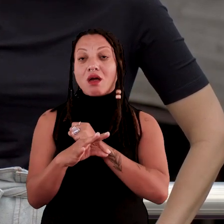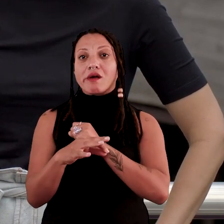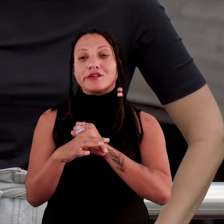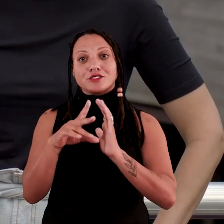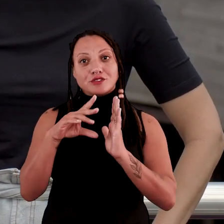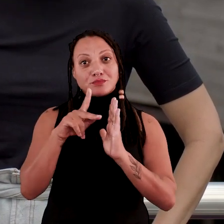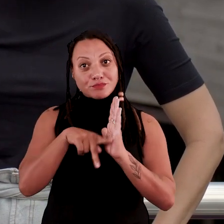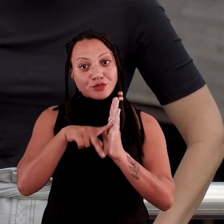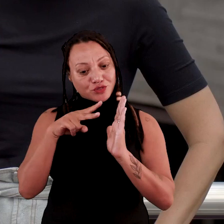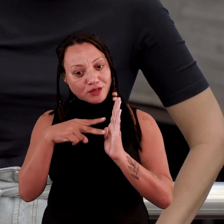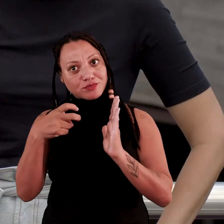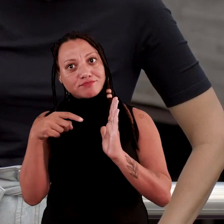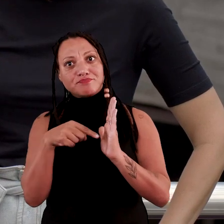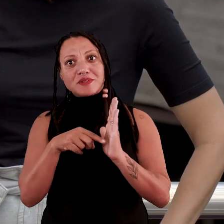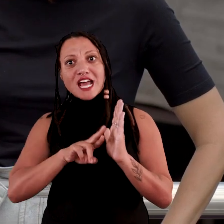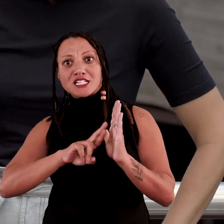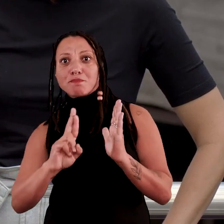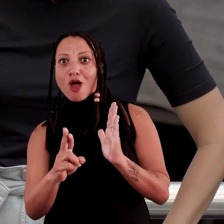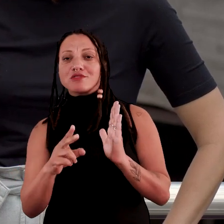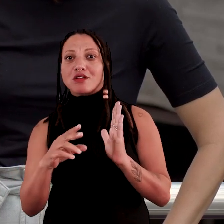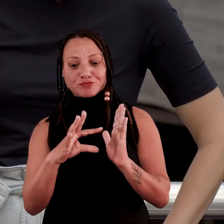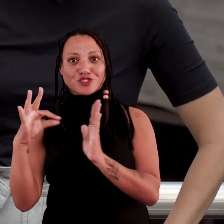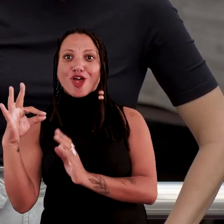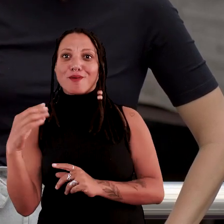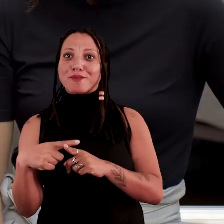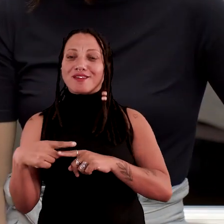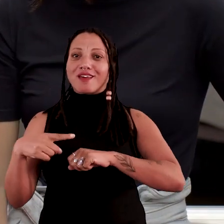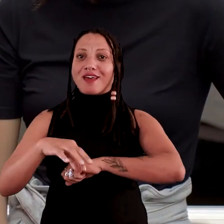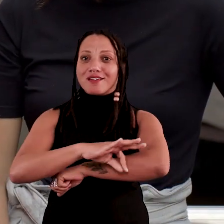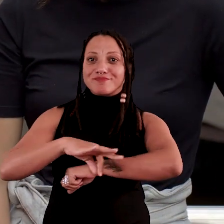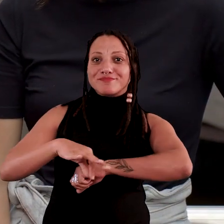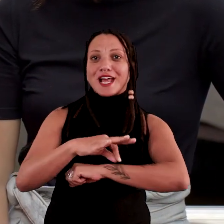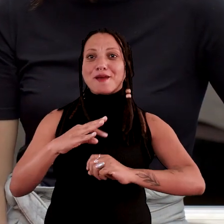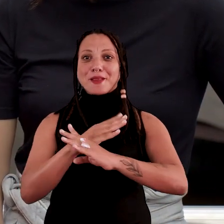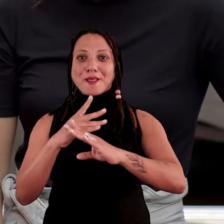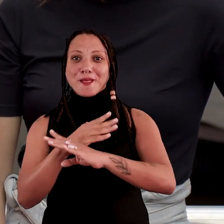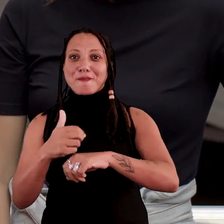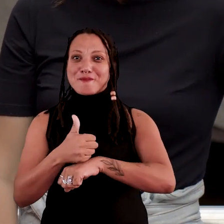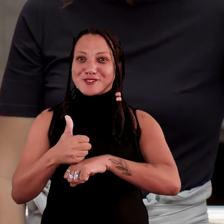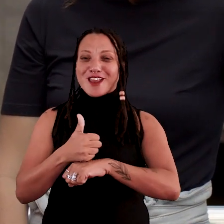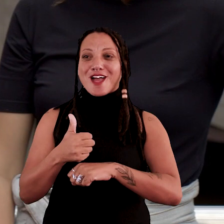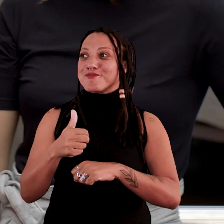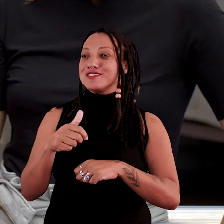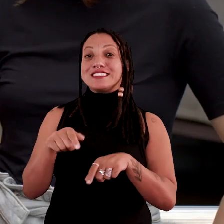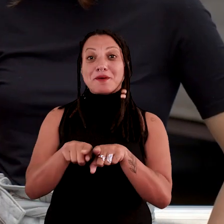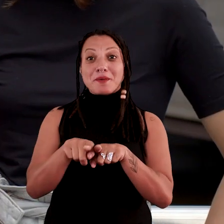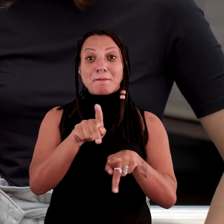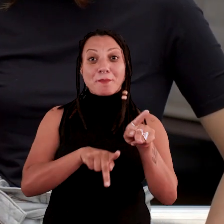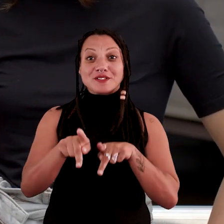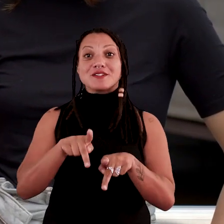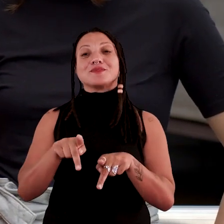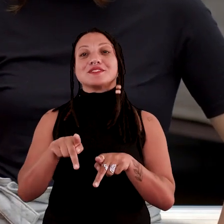por essa mudança no social, para a gente é muito importante. Acho que ter um projeto que foi fruto,